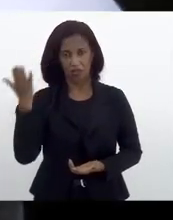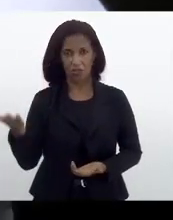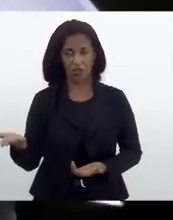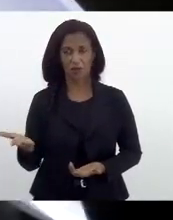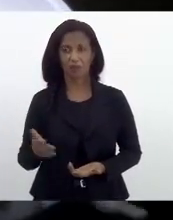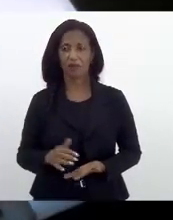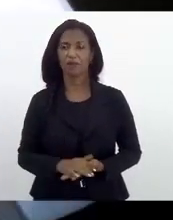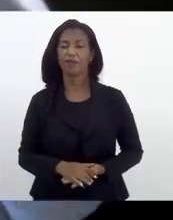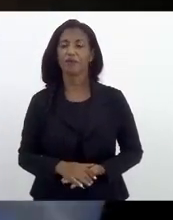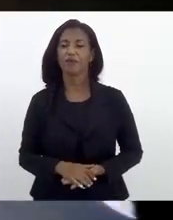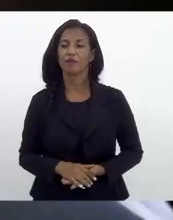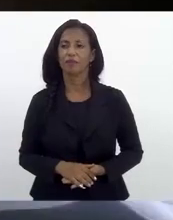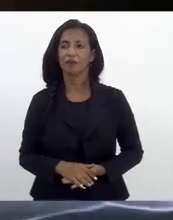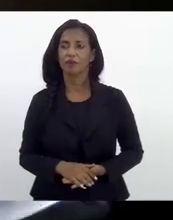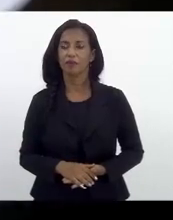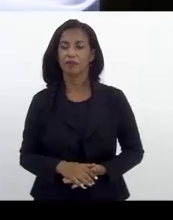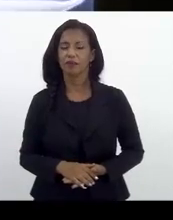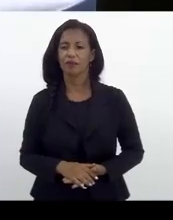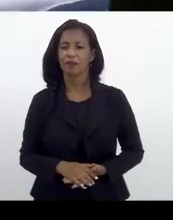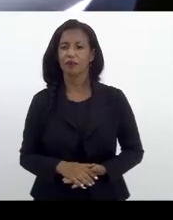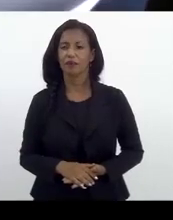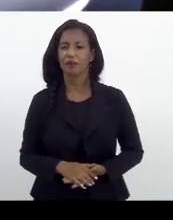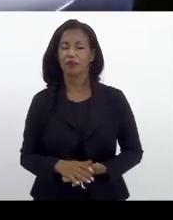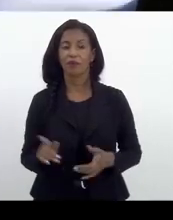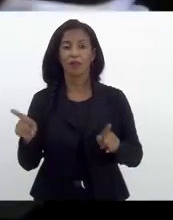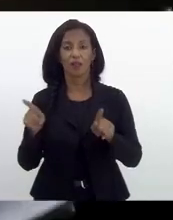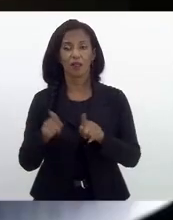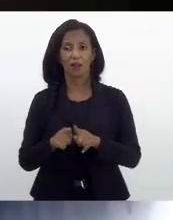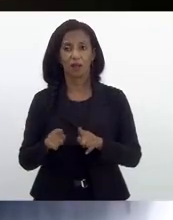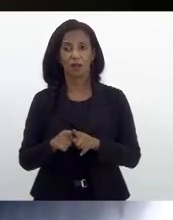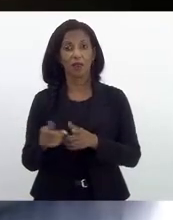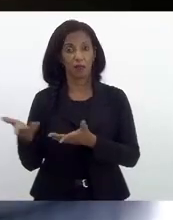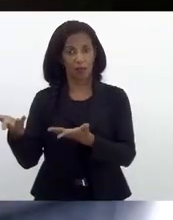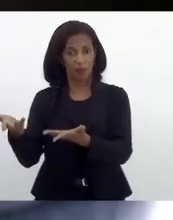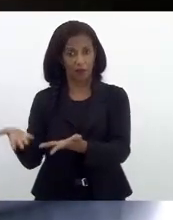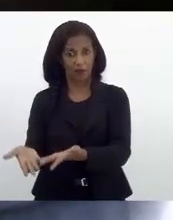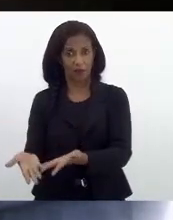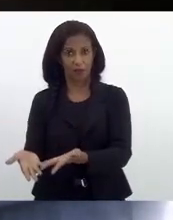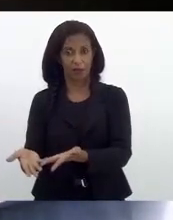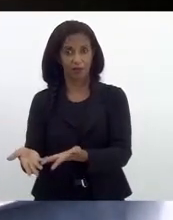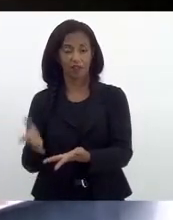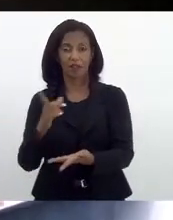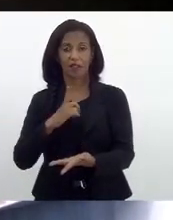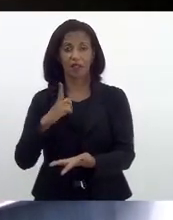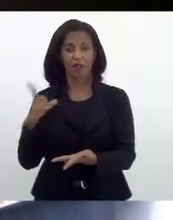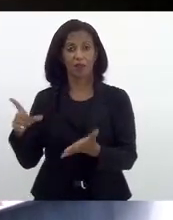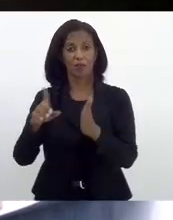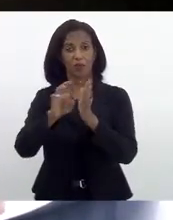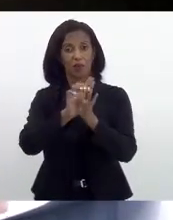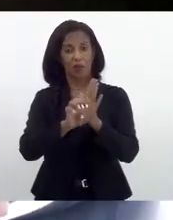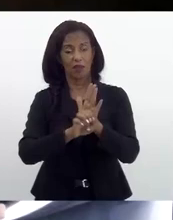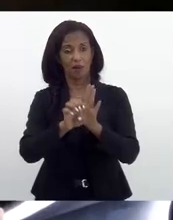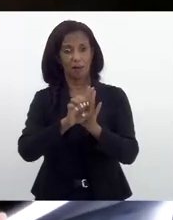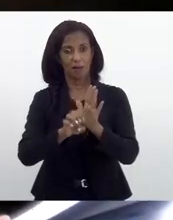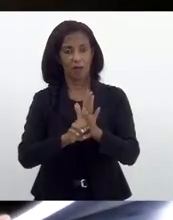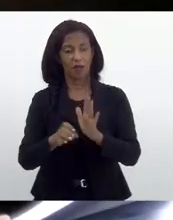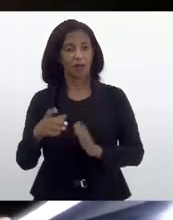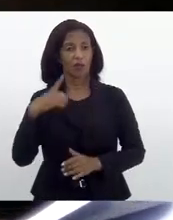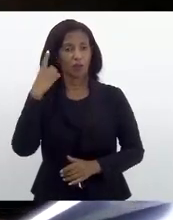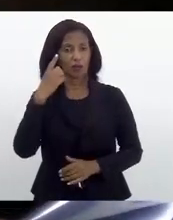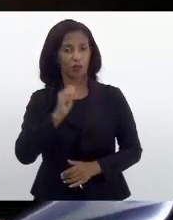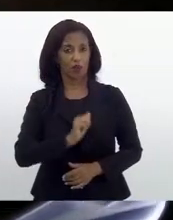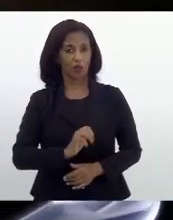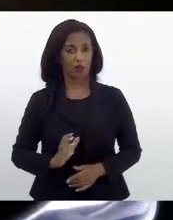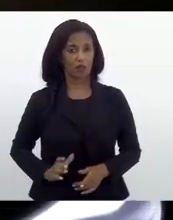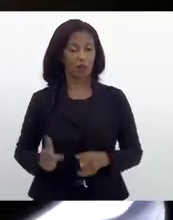essa ponderação a outra ponderação e para isso nós temos uma emenda do deputado André Siciliano